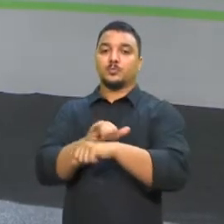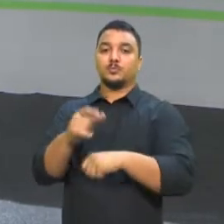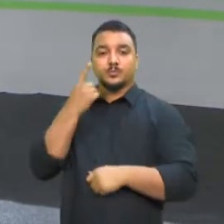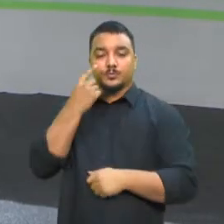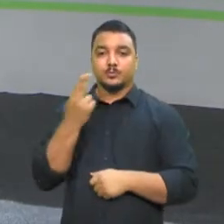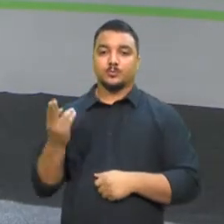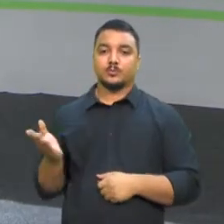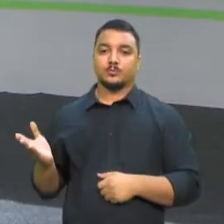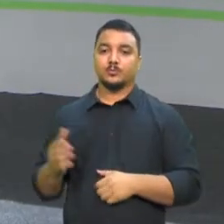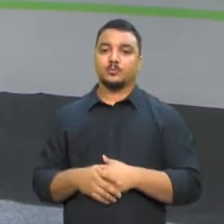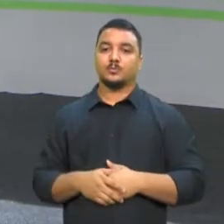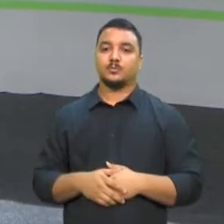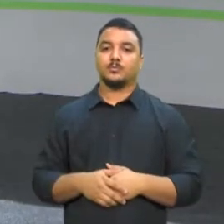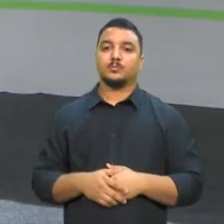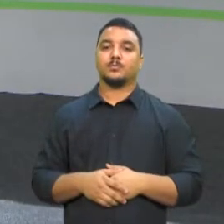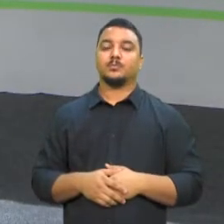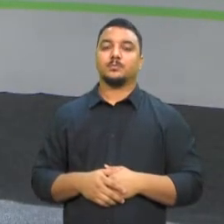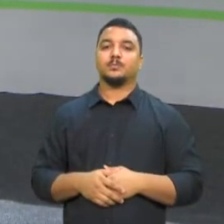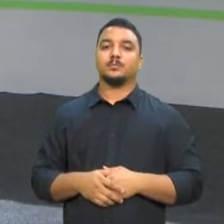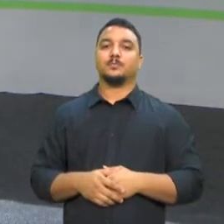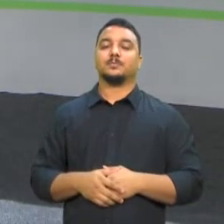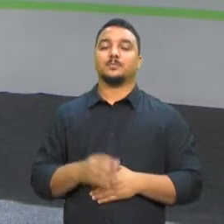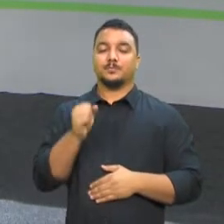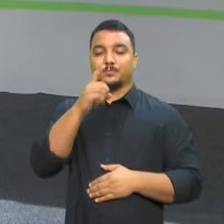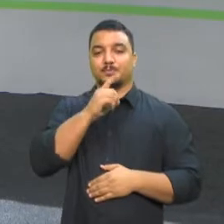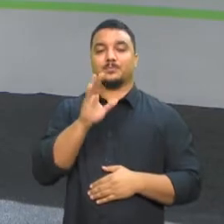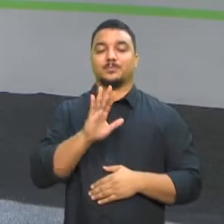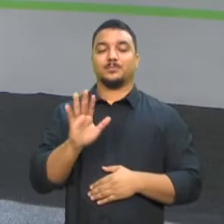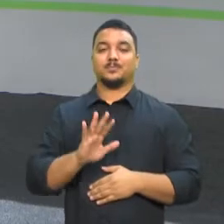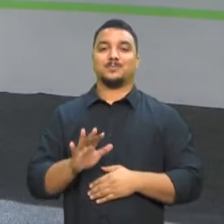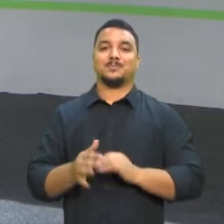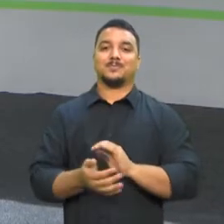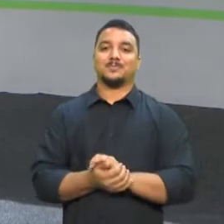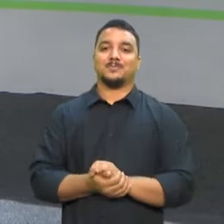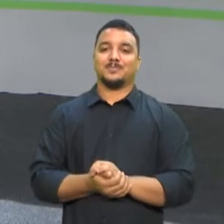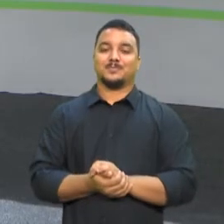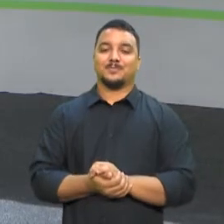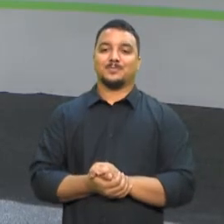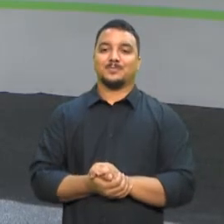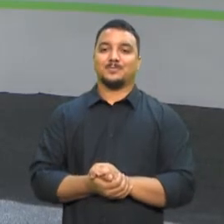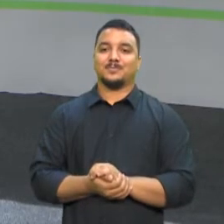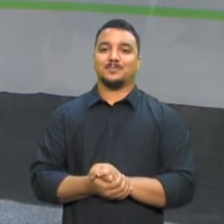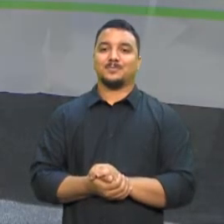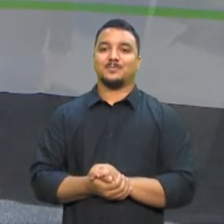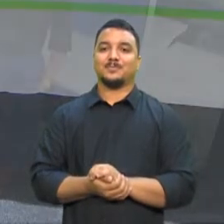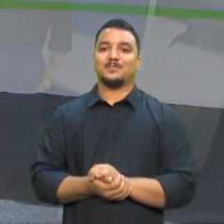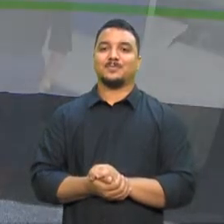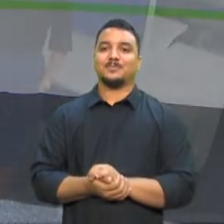youtube.com/TV Assembleia Ceará. Um ótimo fim de semana para você. Bom dia e até segunda.